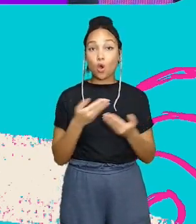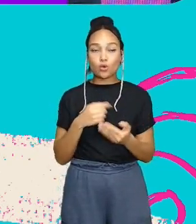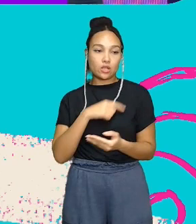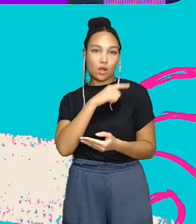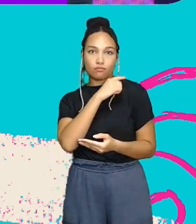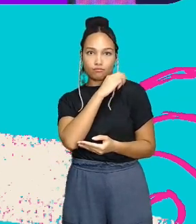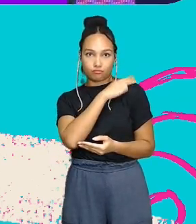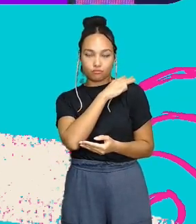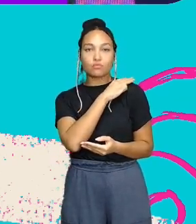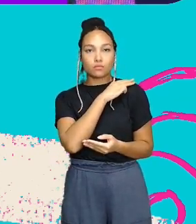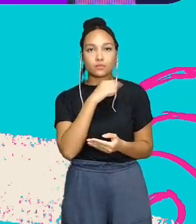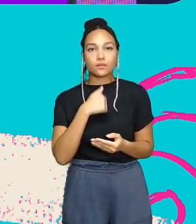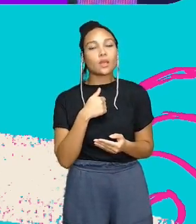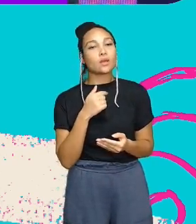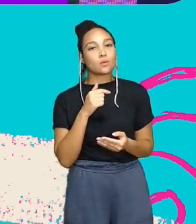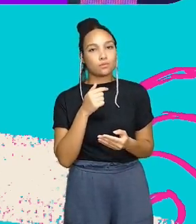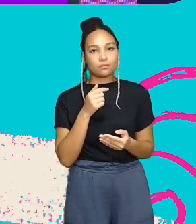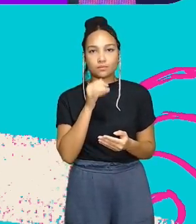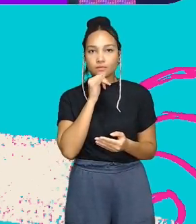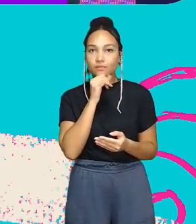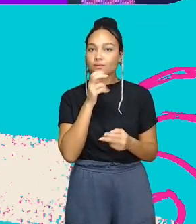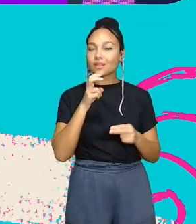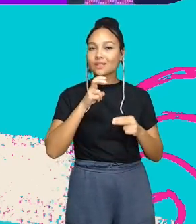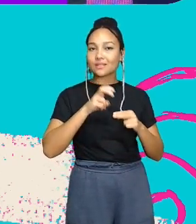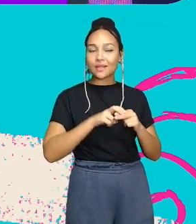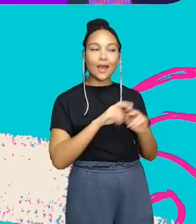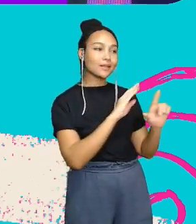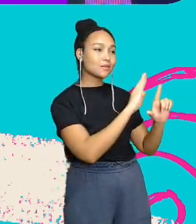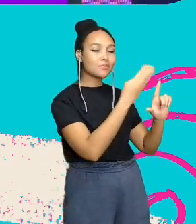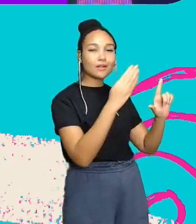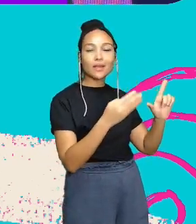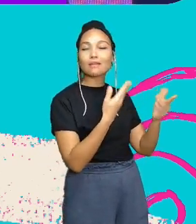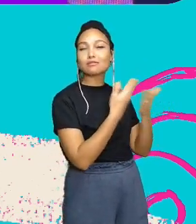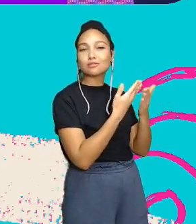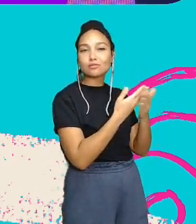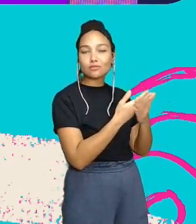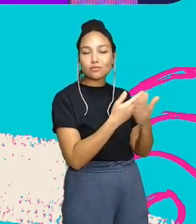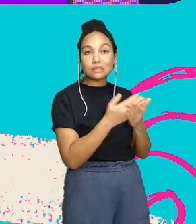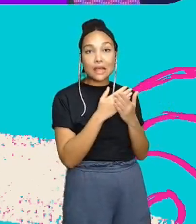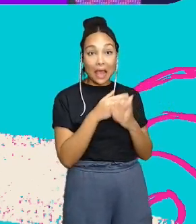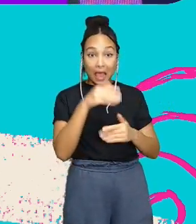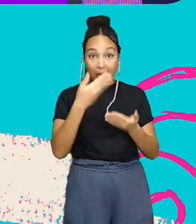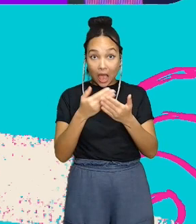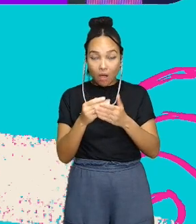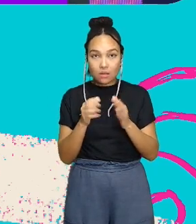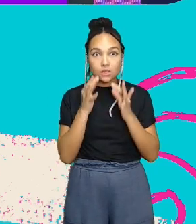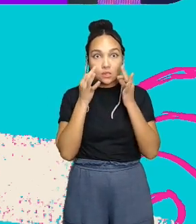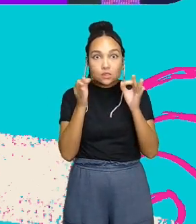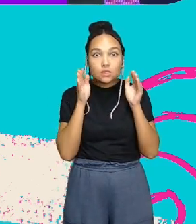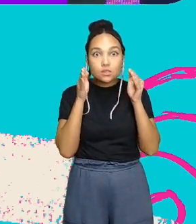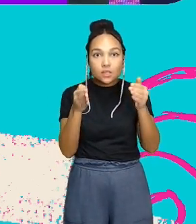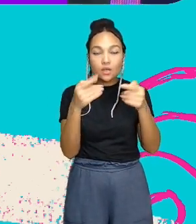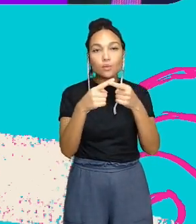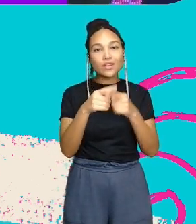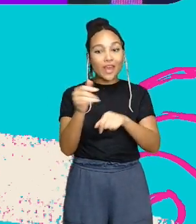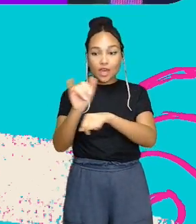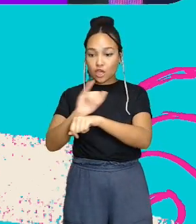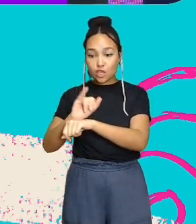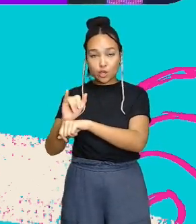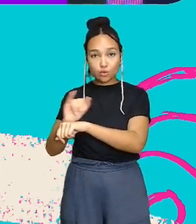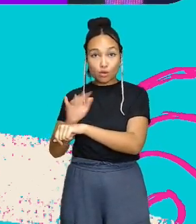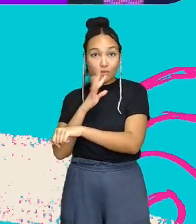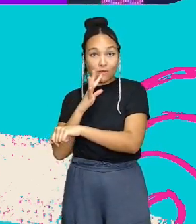tinha que sentar numa biblioteca e ficar lá estudando e prestar atenção na aula, porque eu não tinha um acesso ao YouTube ao